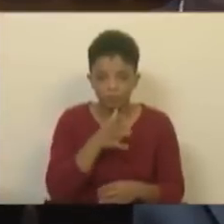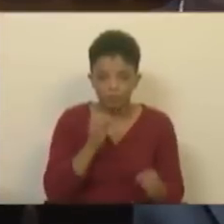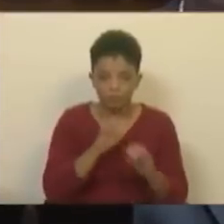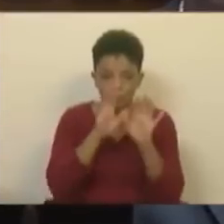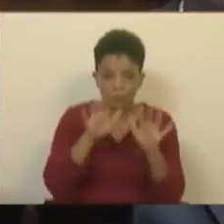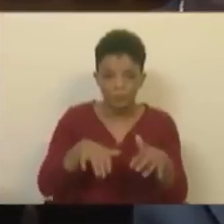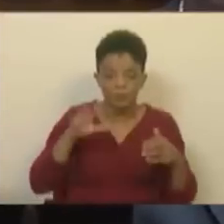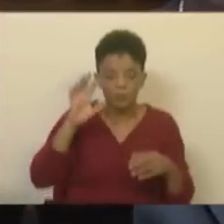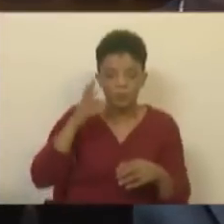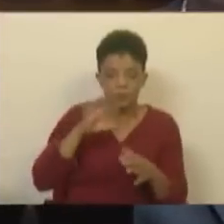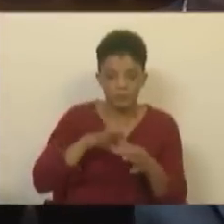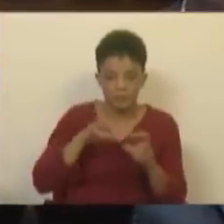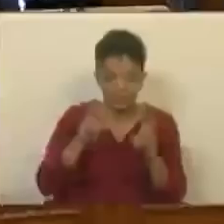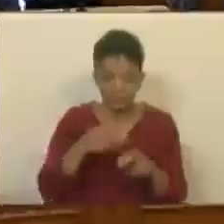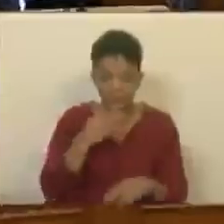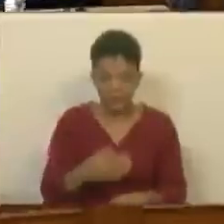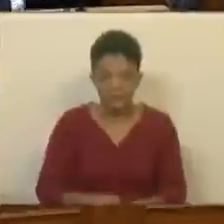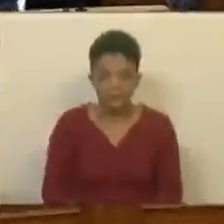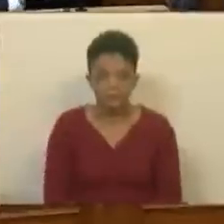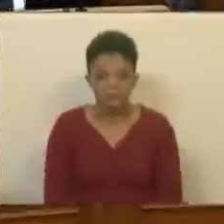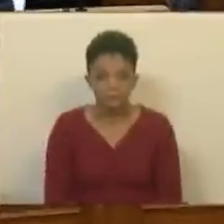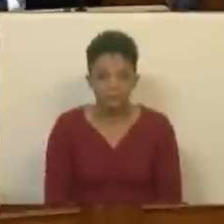e o país sobre esta matéria